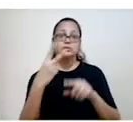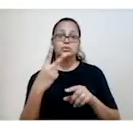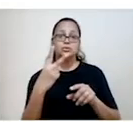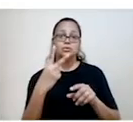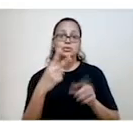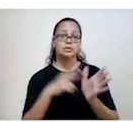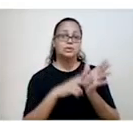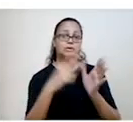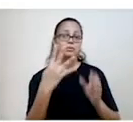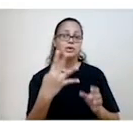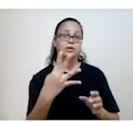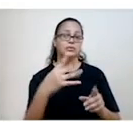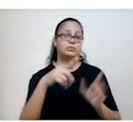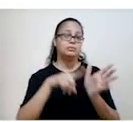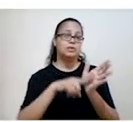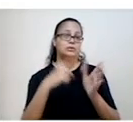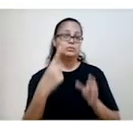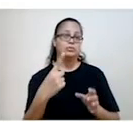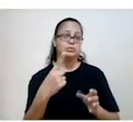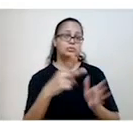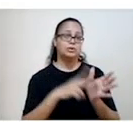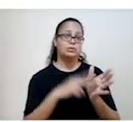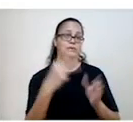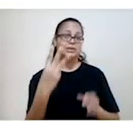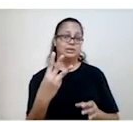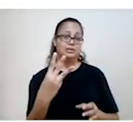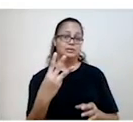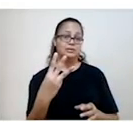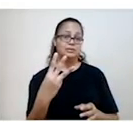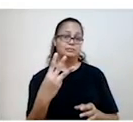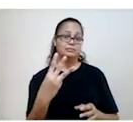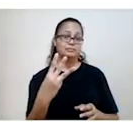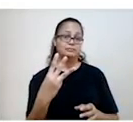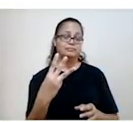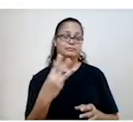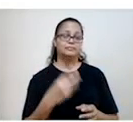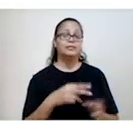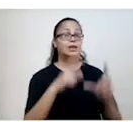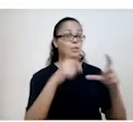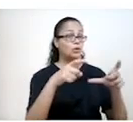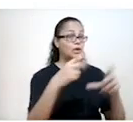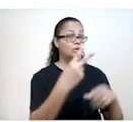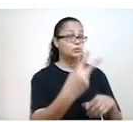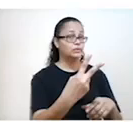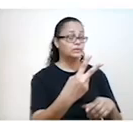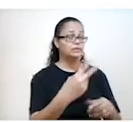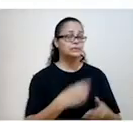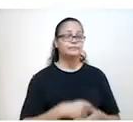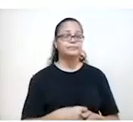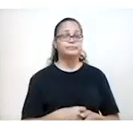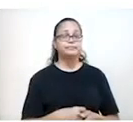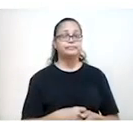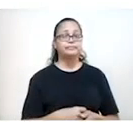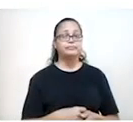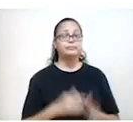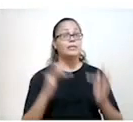4. 4 menos 1, 3. Confirmou aqui na posição 2. Até agora a fórmula está